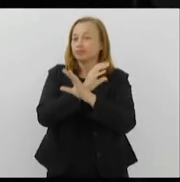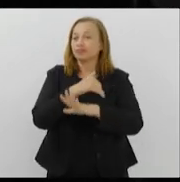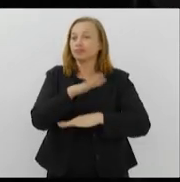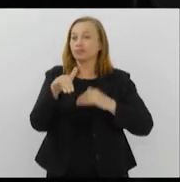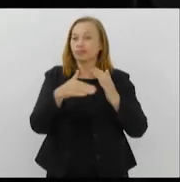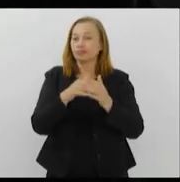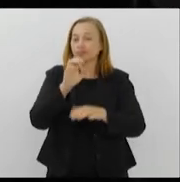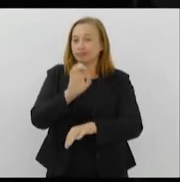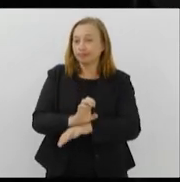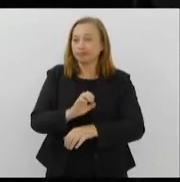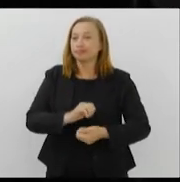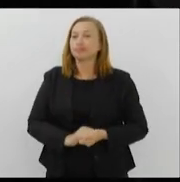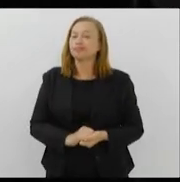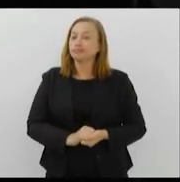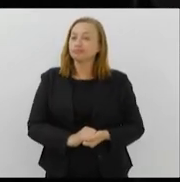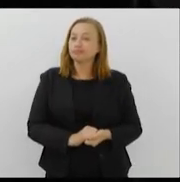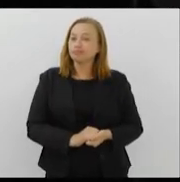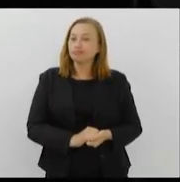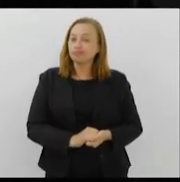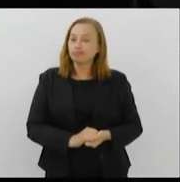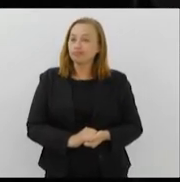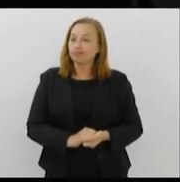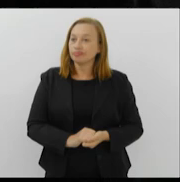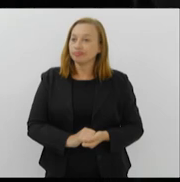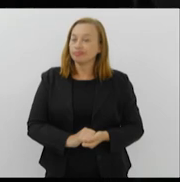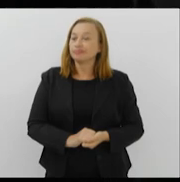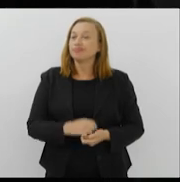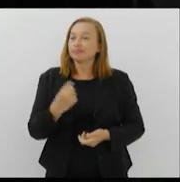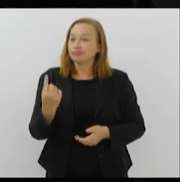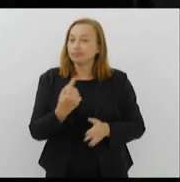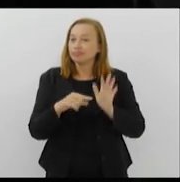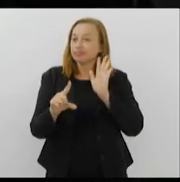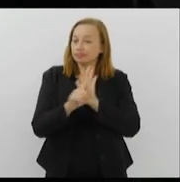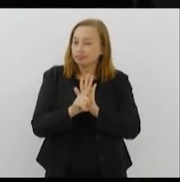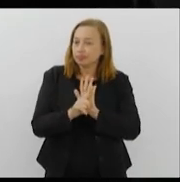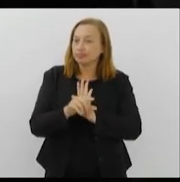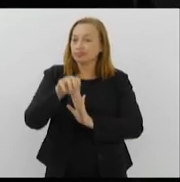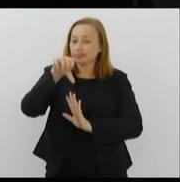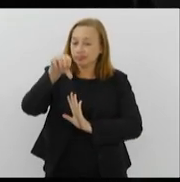Estado. Efetivamente, a nossa lei, a minha lei